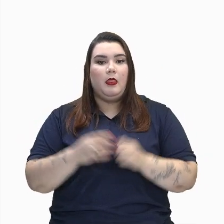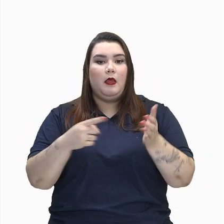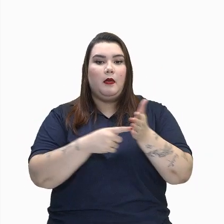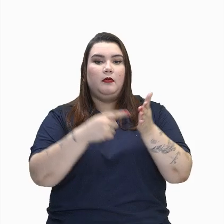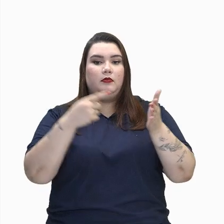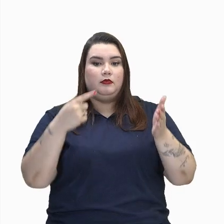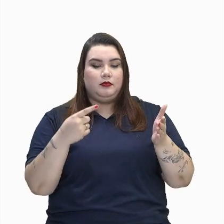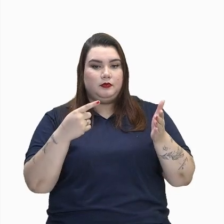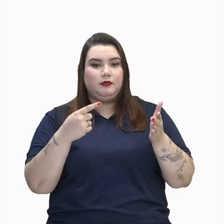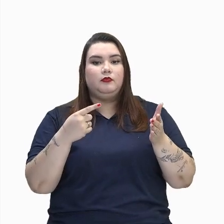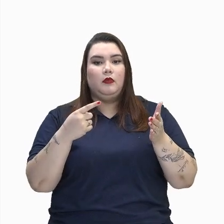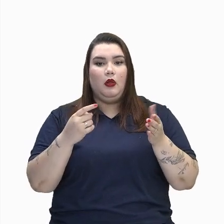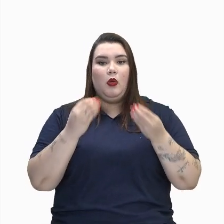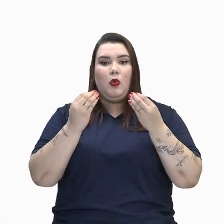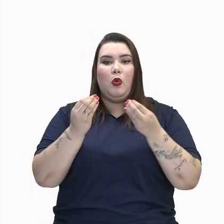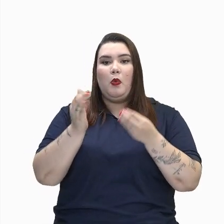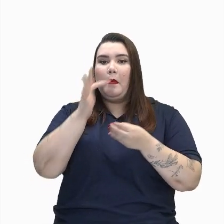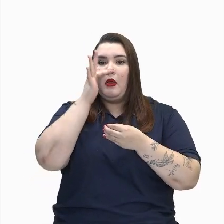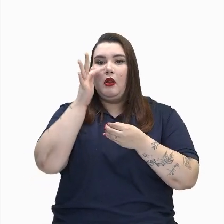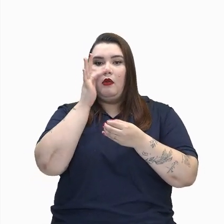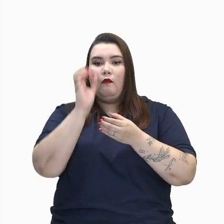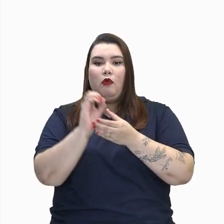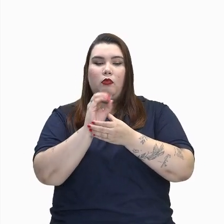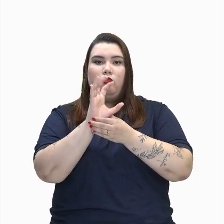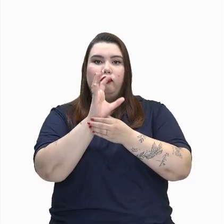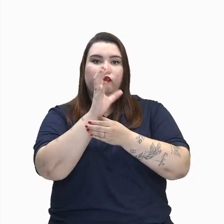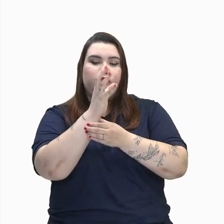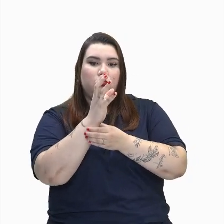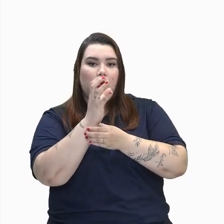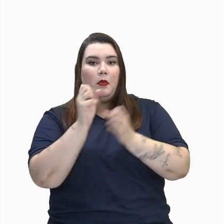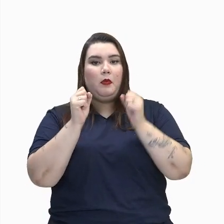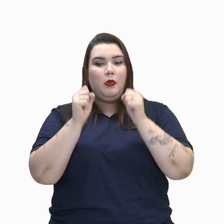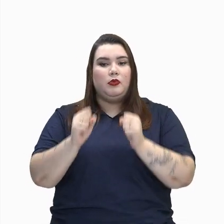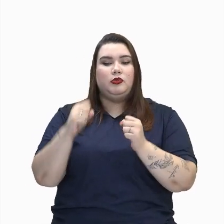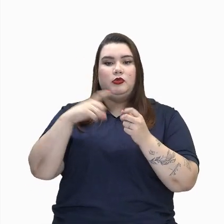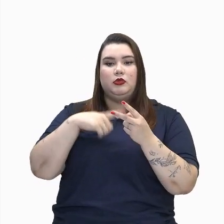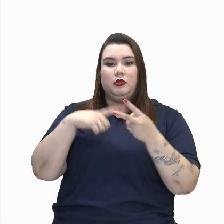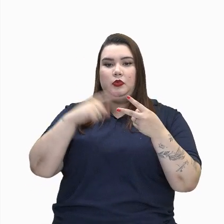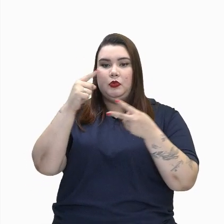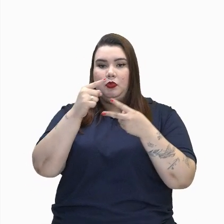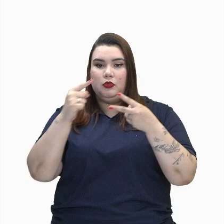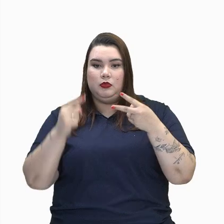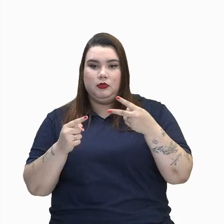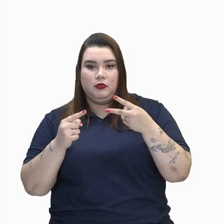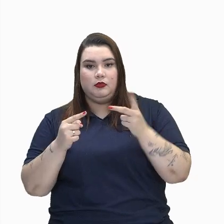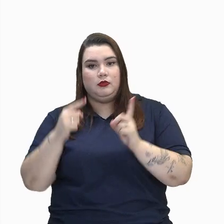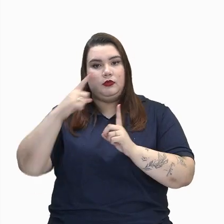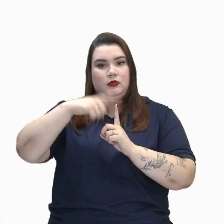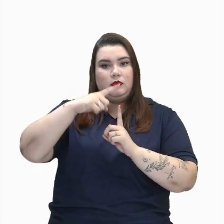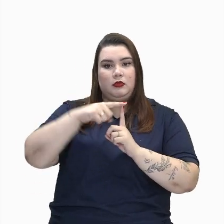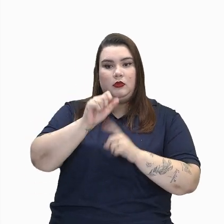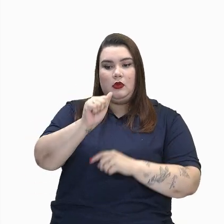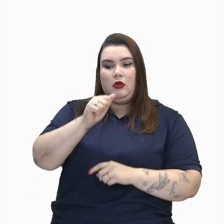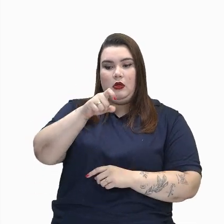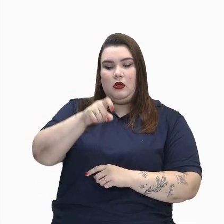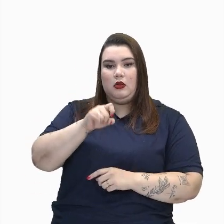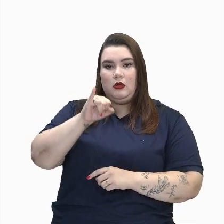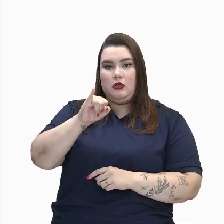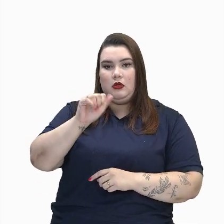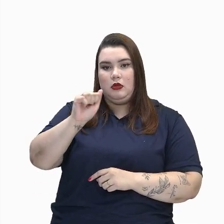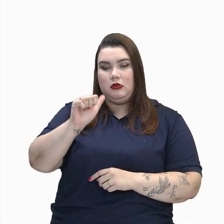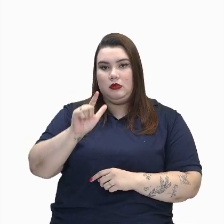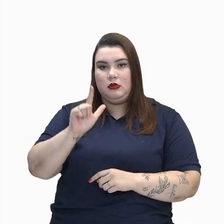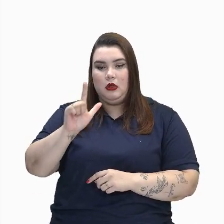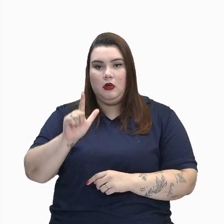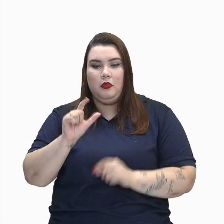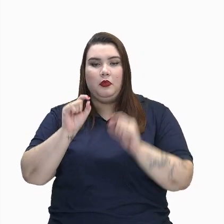foi posição da flor. A flor, ela podia ser encontrada, então, nessa planta em uma posição axial. Vejam só,